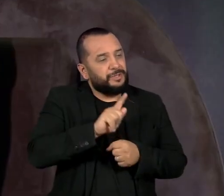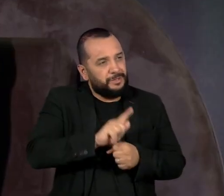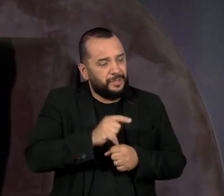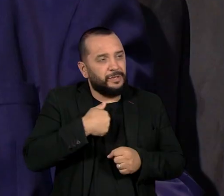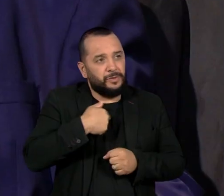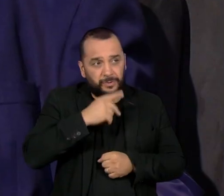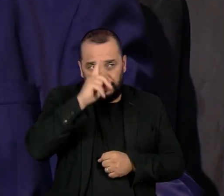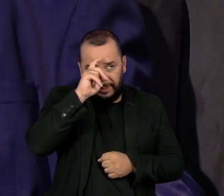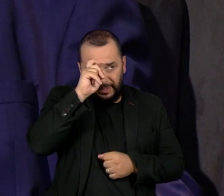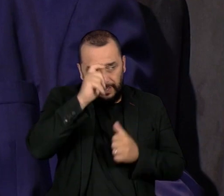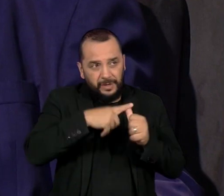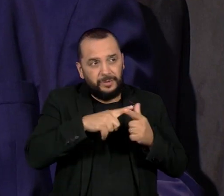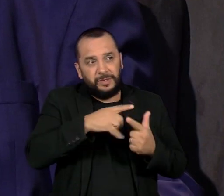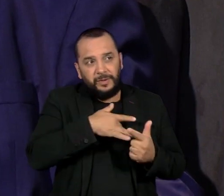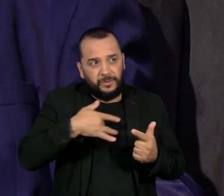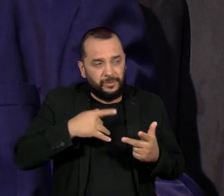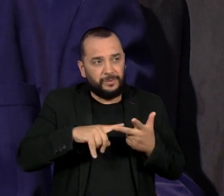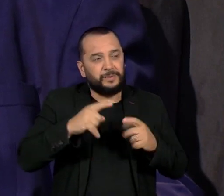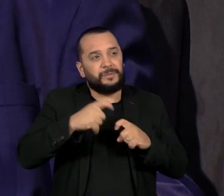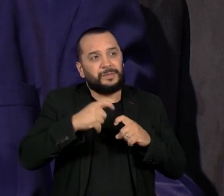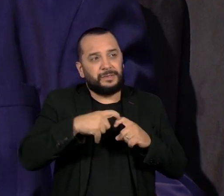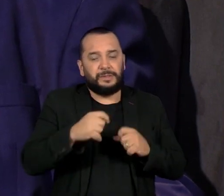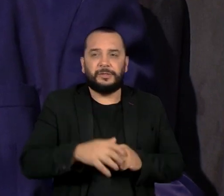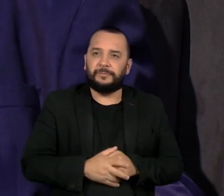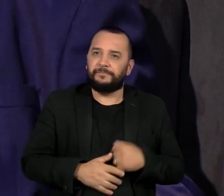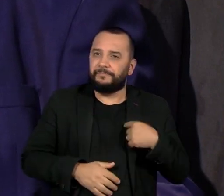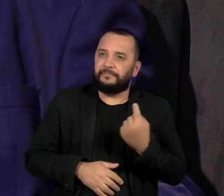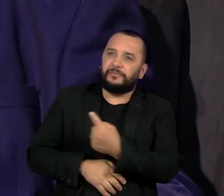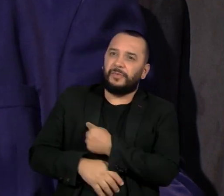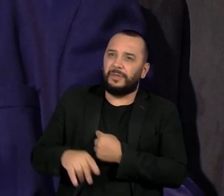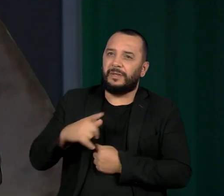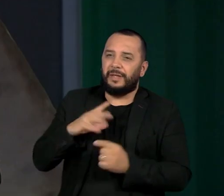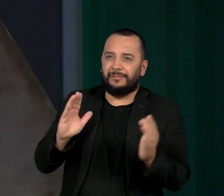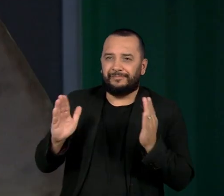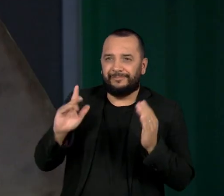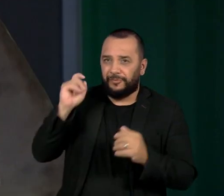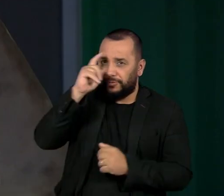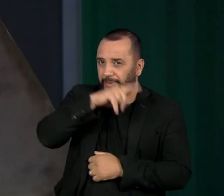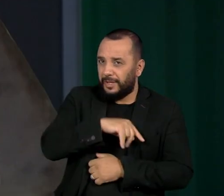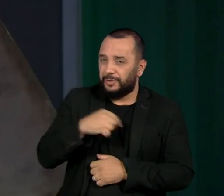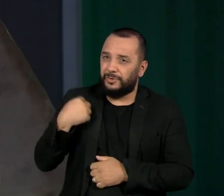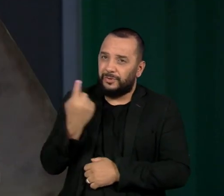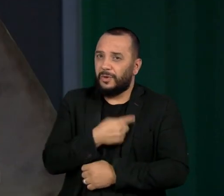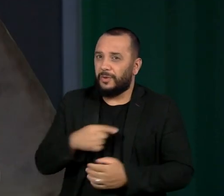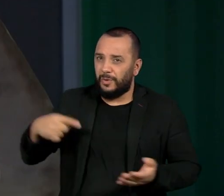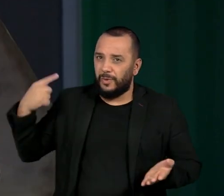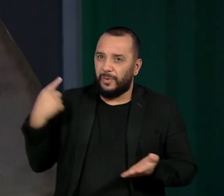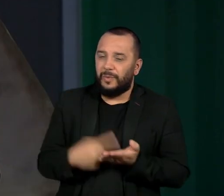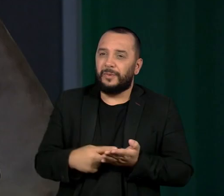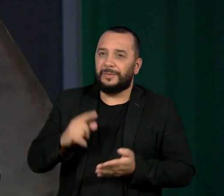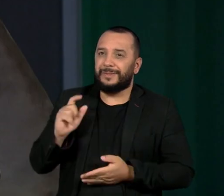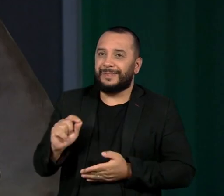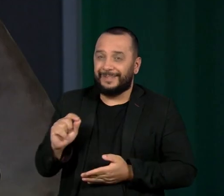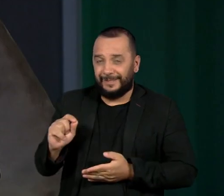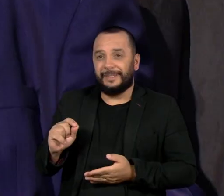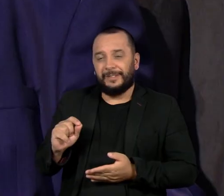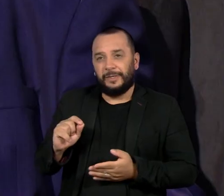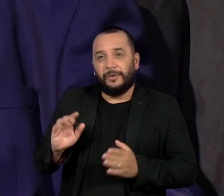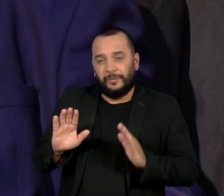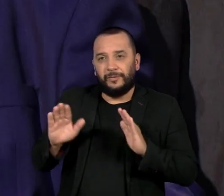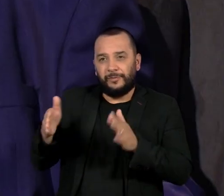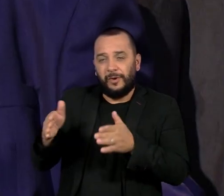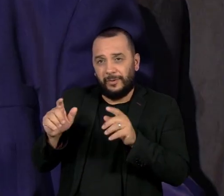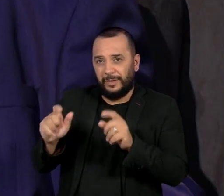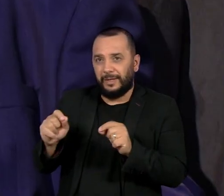da medicina. Nós que passamos por todas essas dificuldades, nós temos um compromisso de agora nos voltar para a